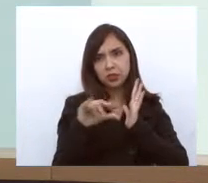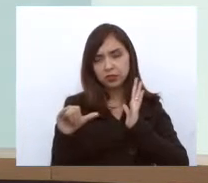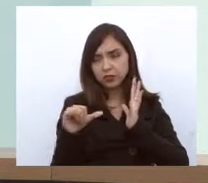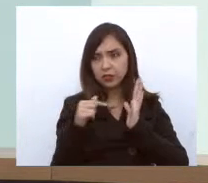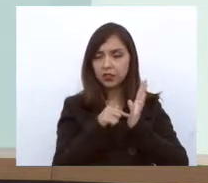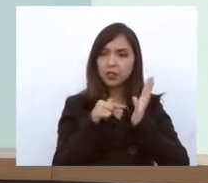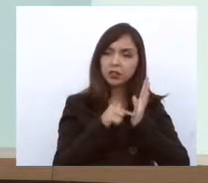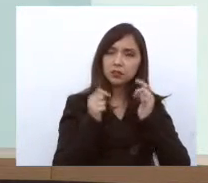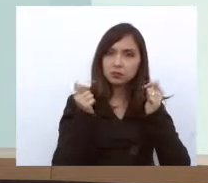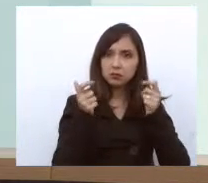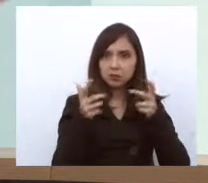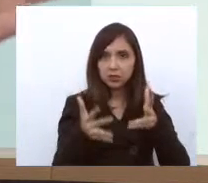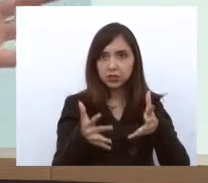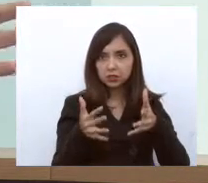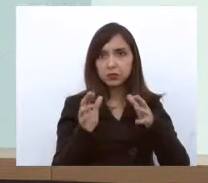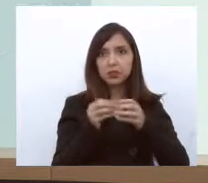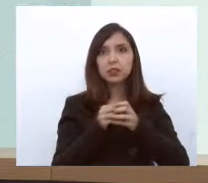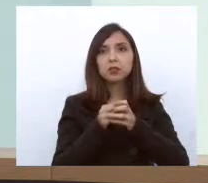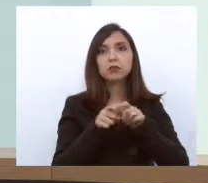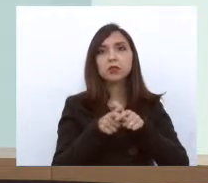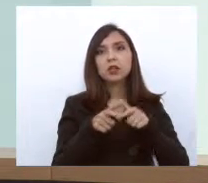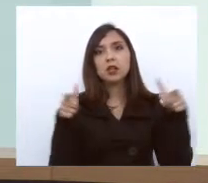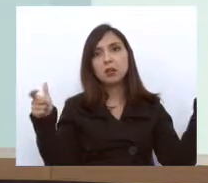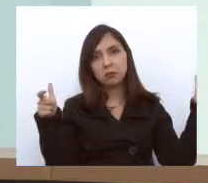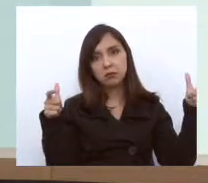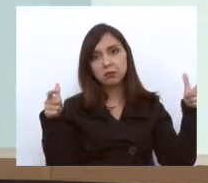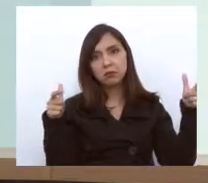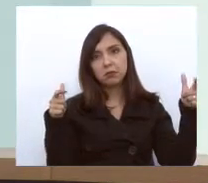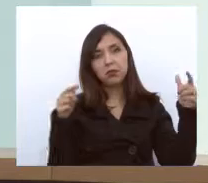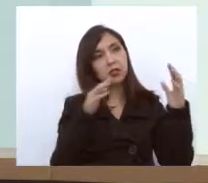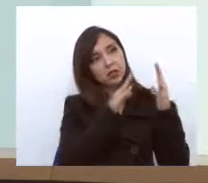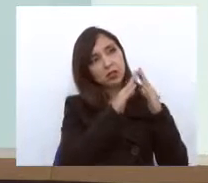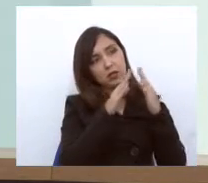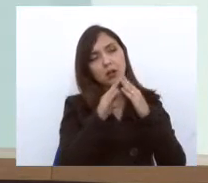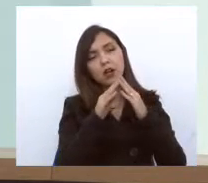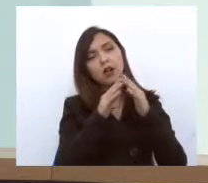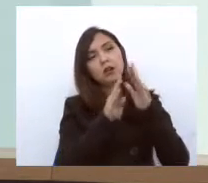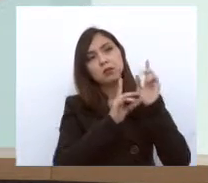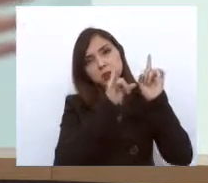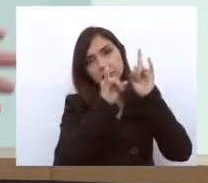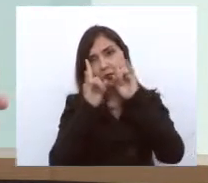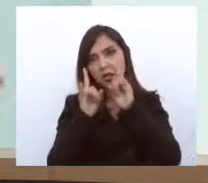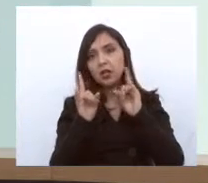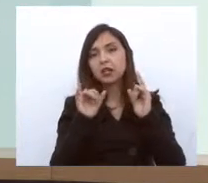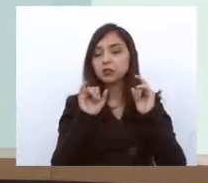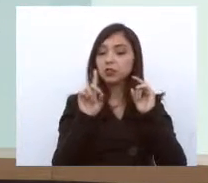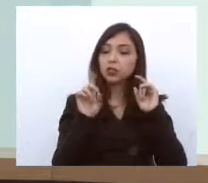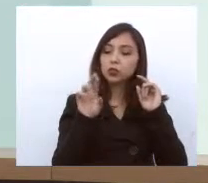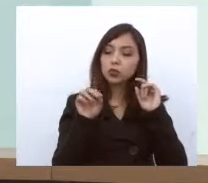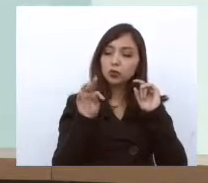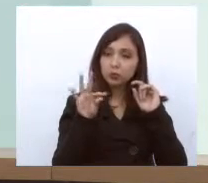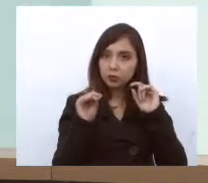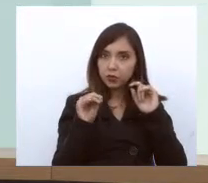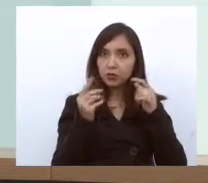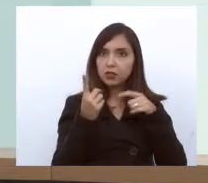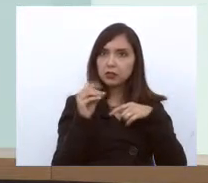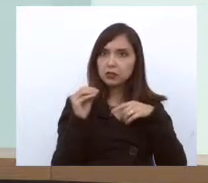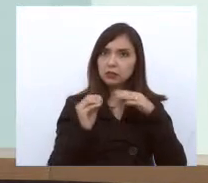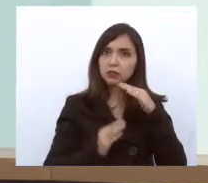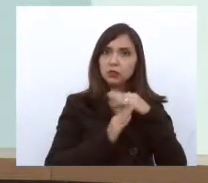trata ali do projeto de ampliar o tamanho das habitações para poder ter o hidrômetro. Hoje limita a 100, passará